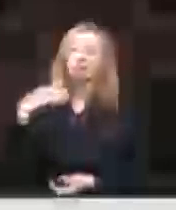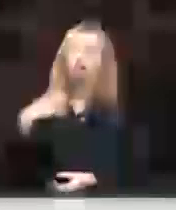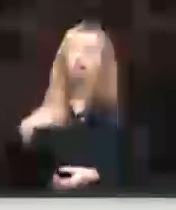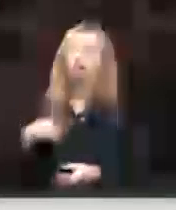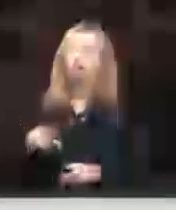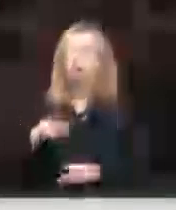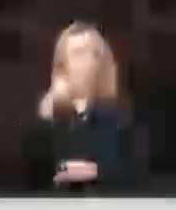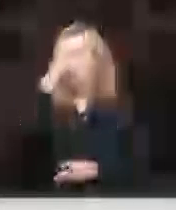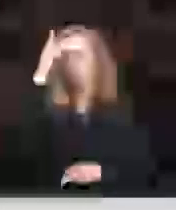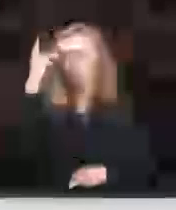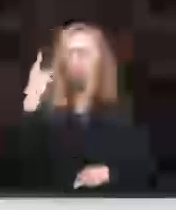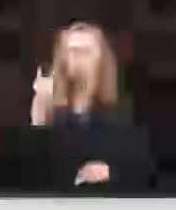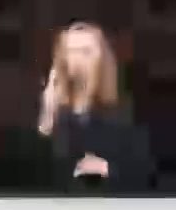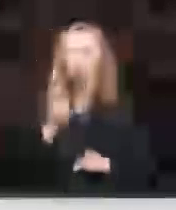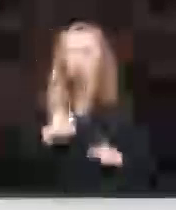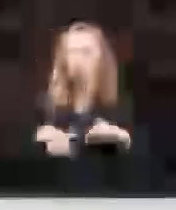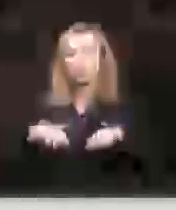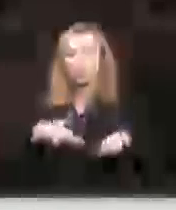querem nivelar por baixo.